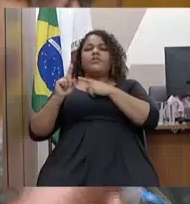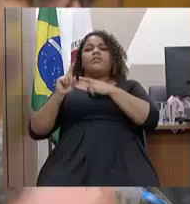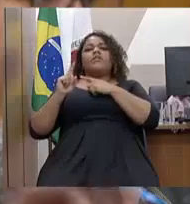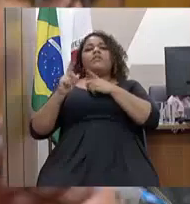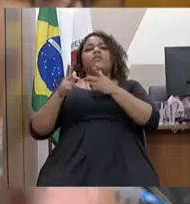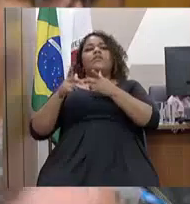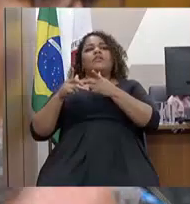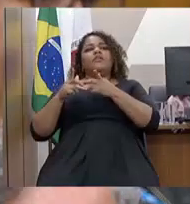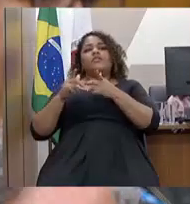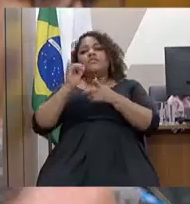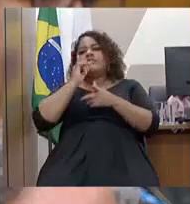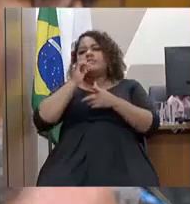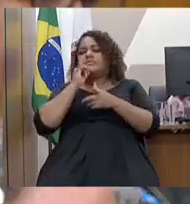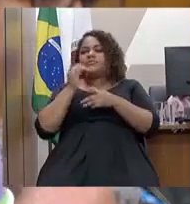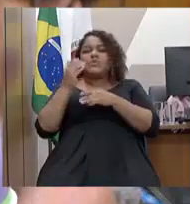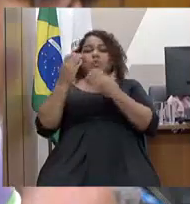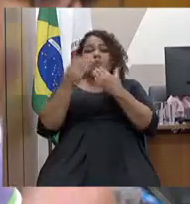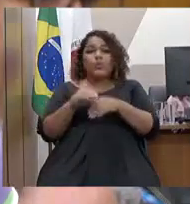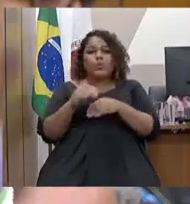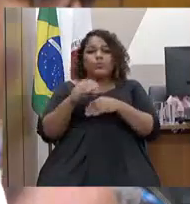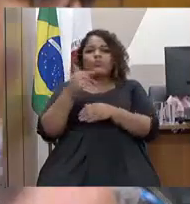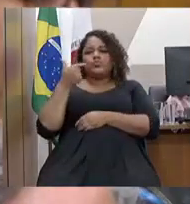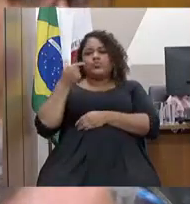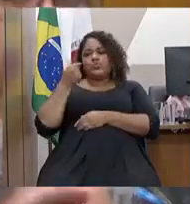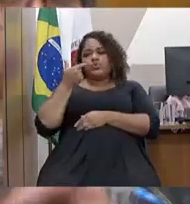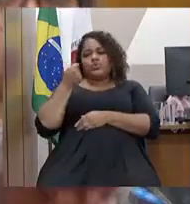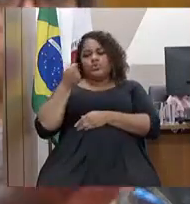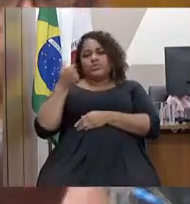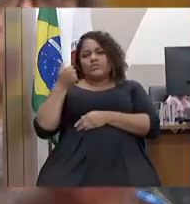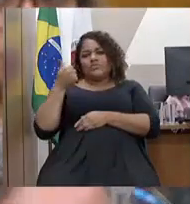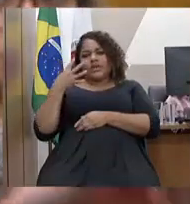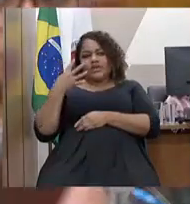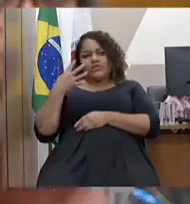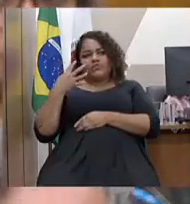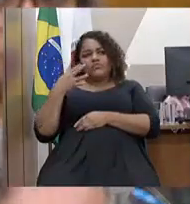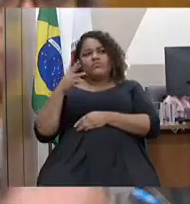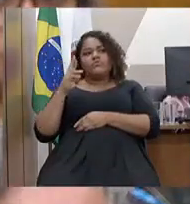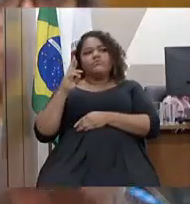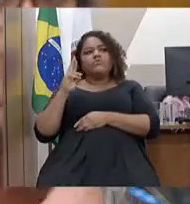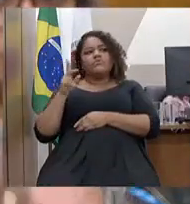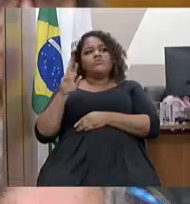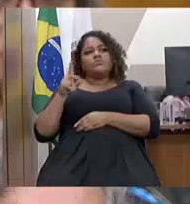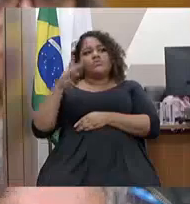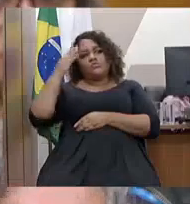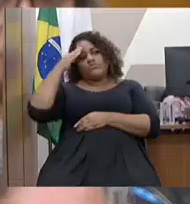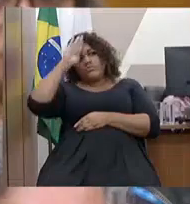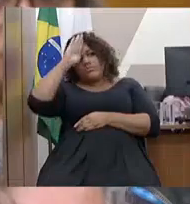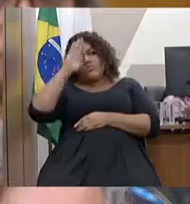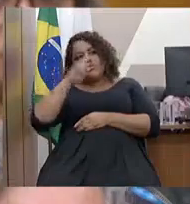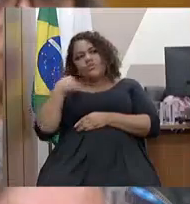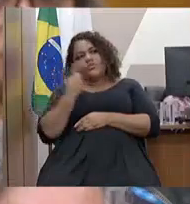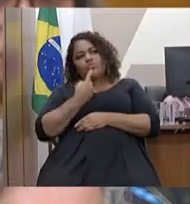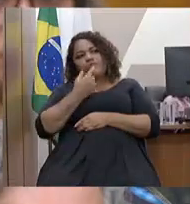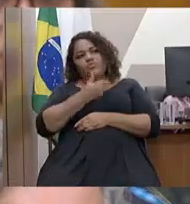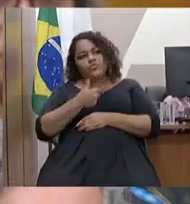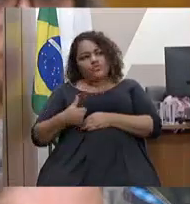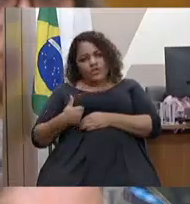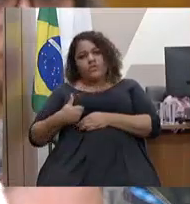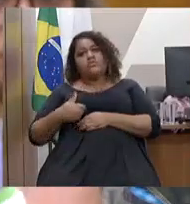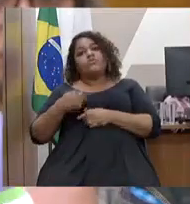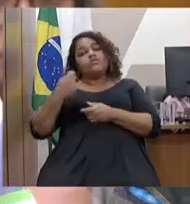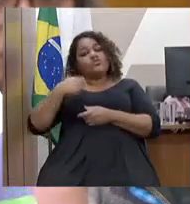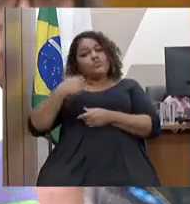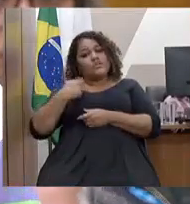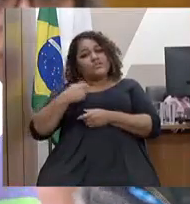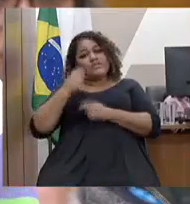com curso por exemplo tá desde desde 2014 portanto não era o governo bolsonaro não era o temer era o nosso governo e a gente precisa estar